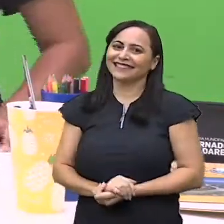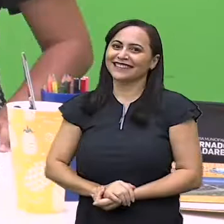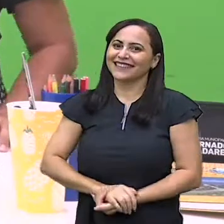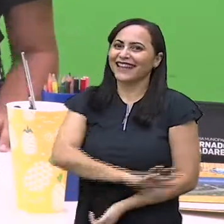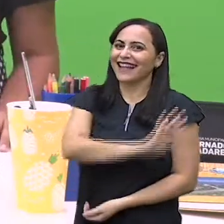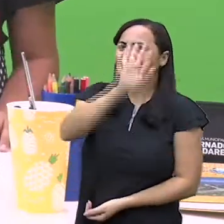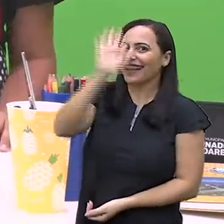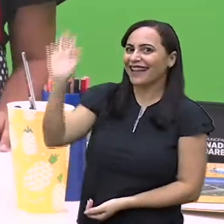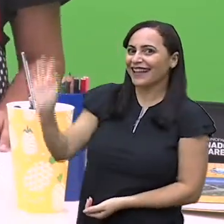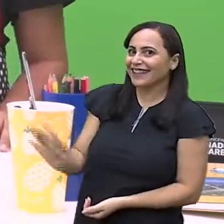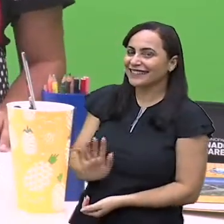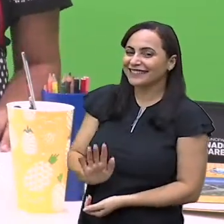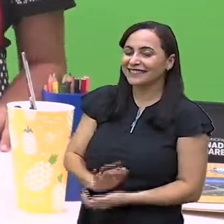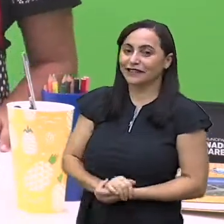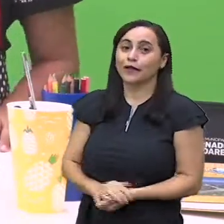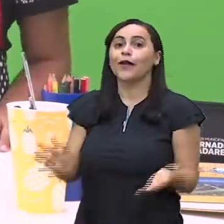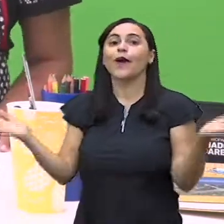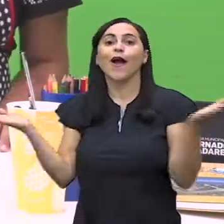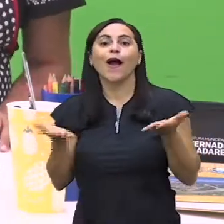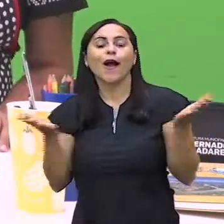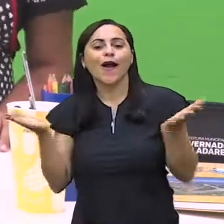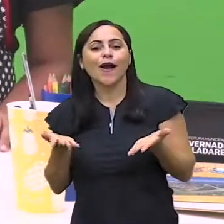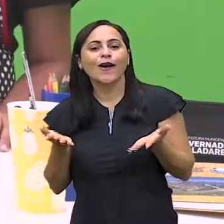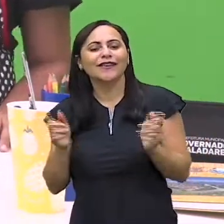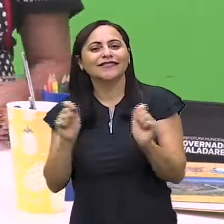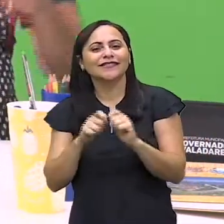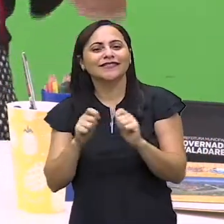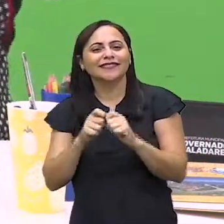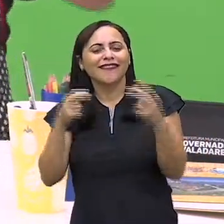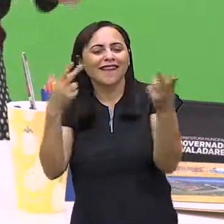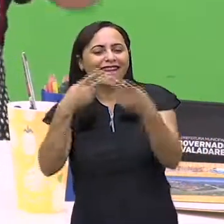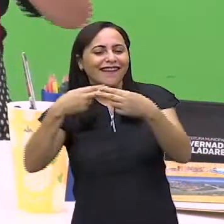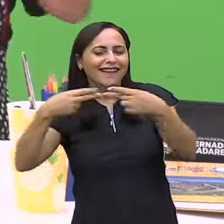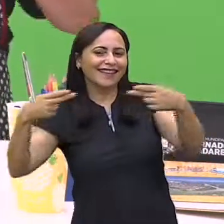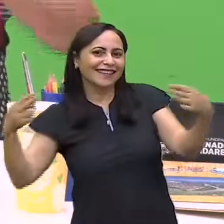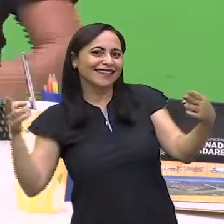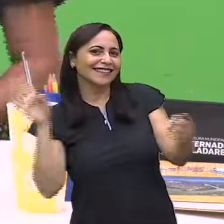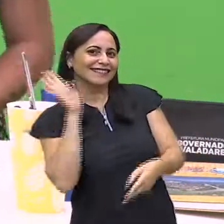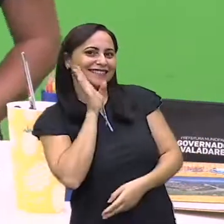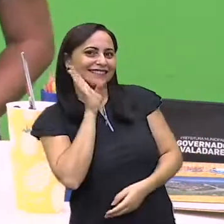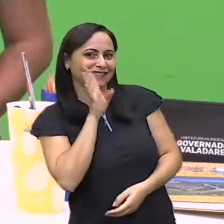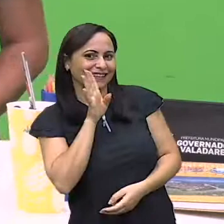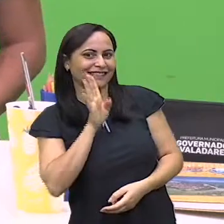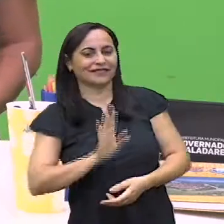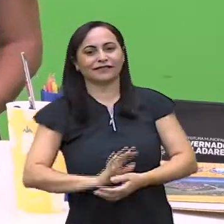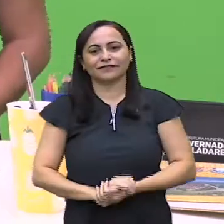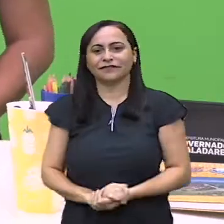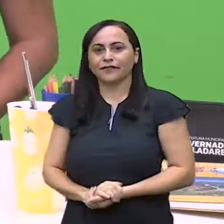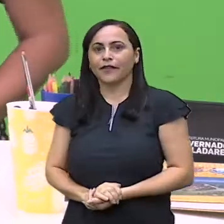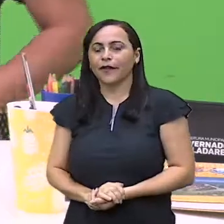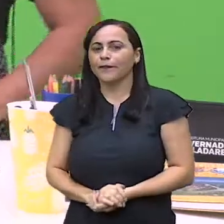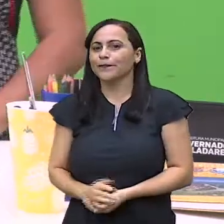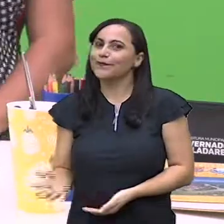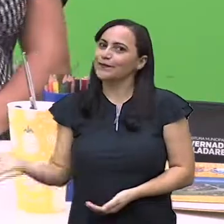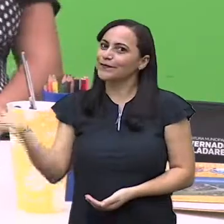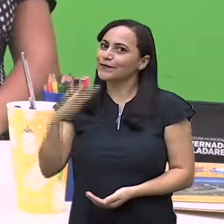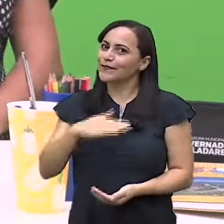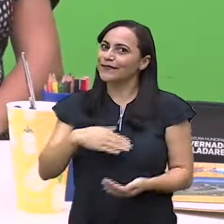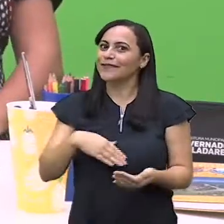Uau! Iremos fazer muitas coisas legais. Vamos para a parte